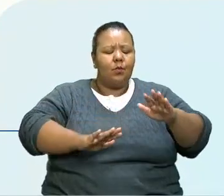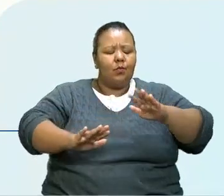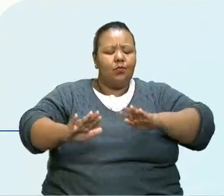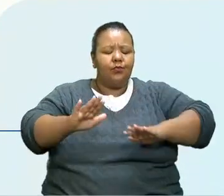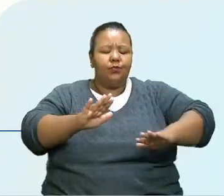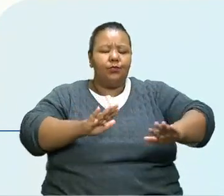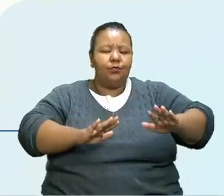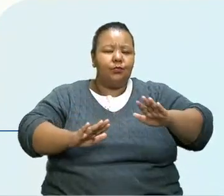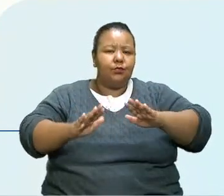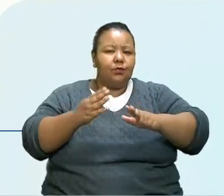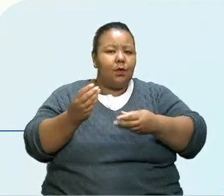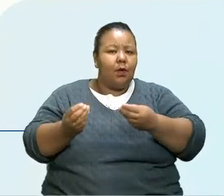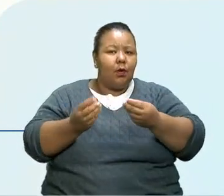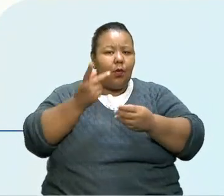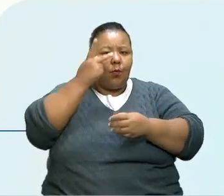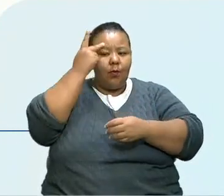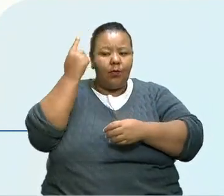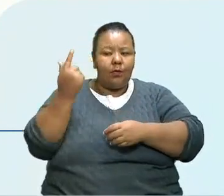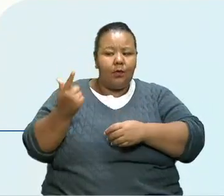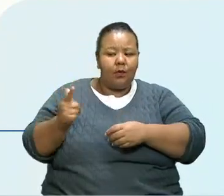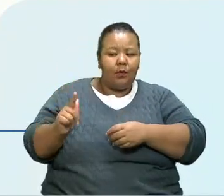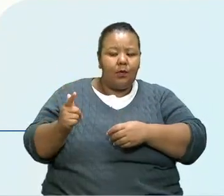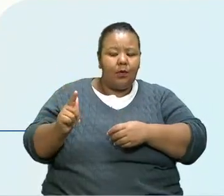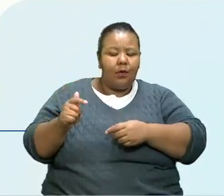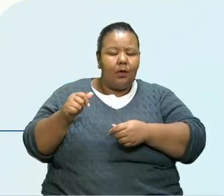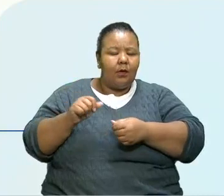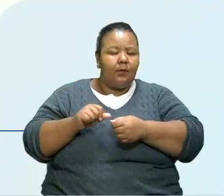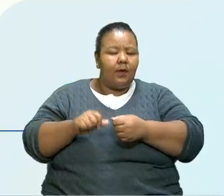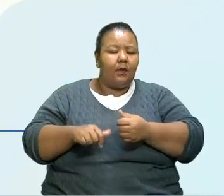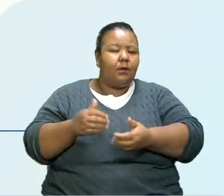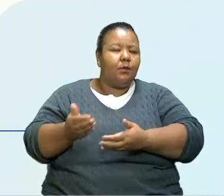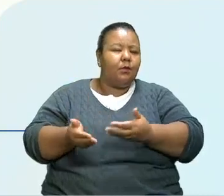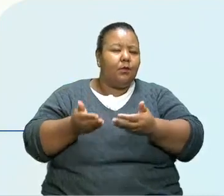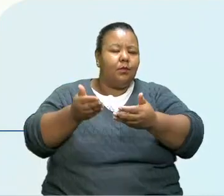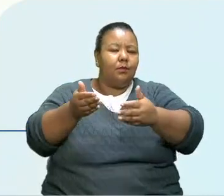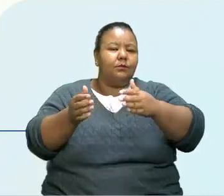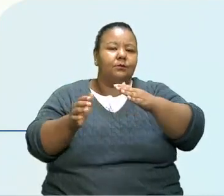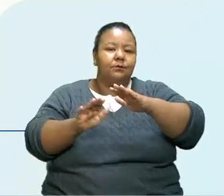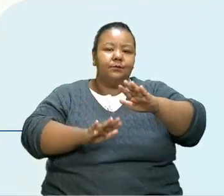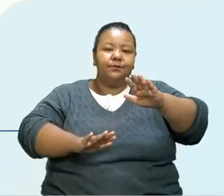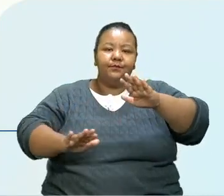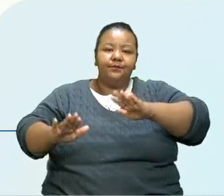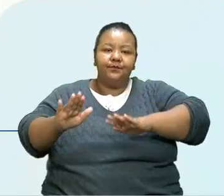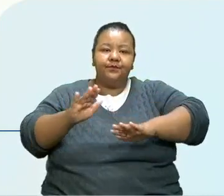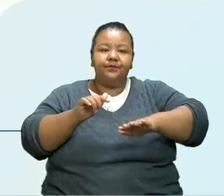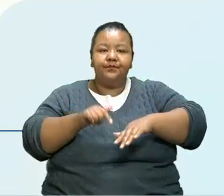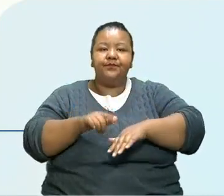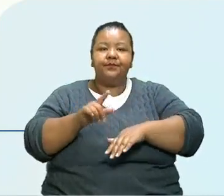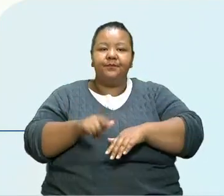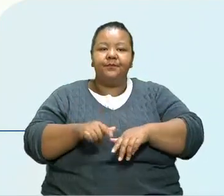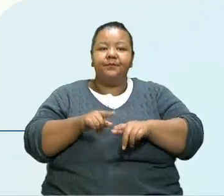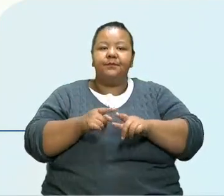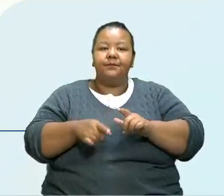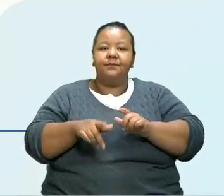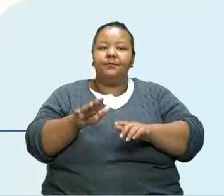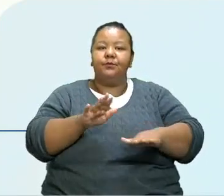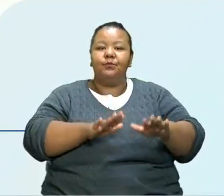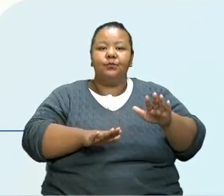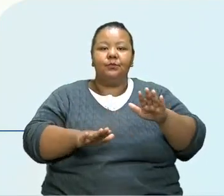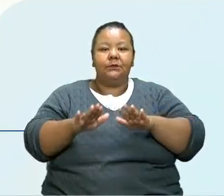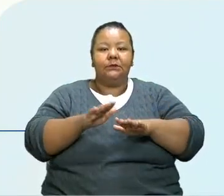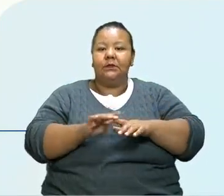esse gestor vai atuar para desenvolver essa organização. Organização no sentido de organizar, não